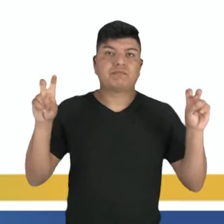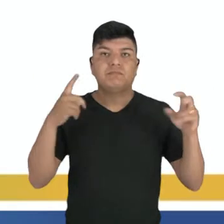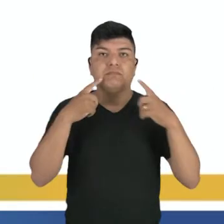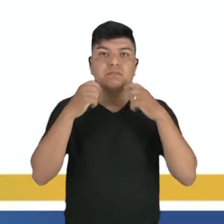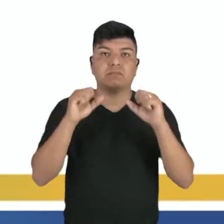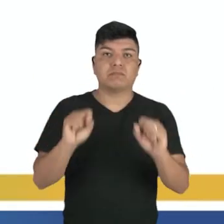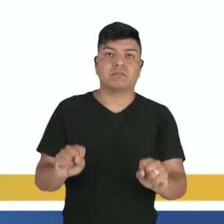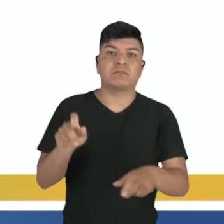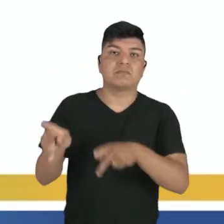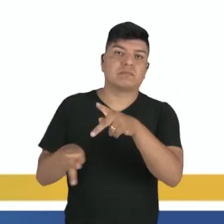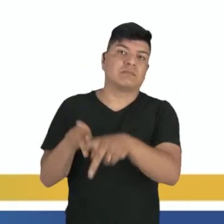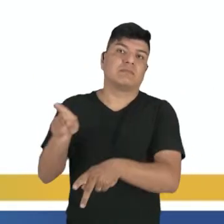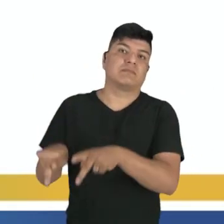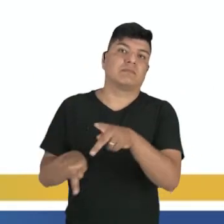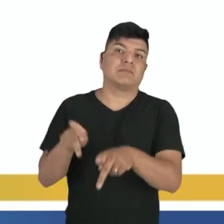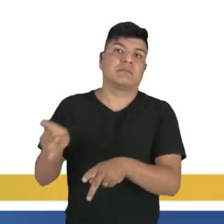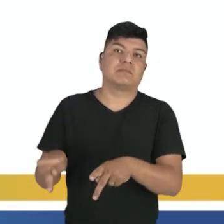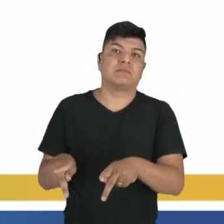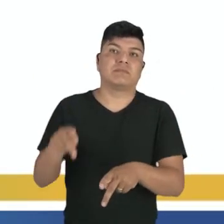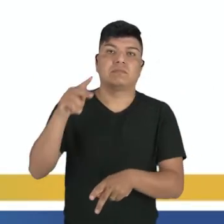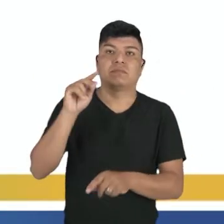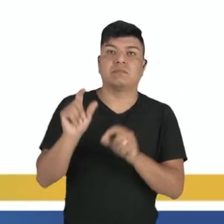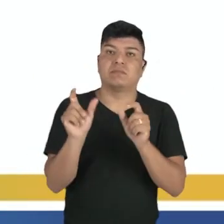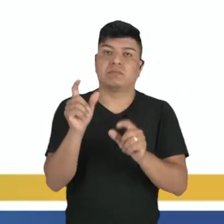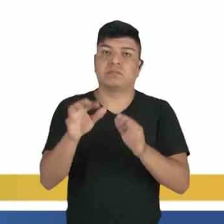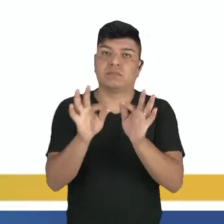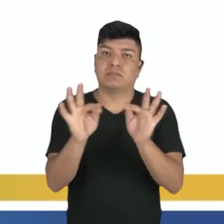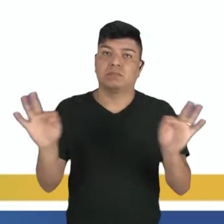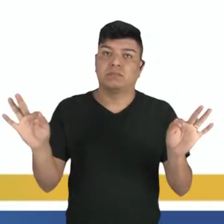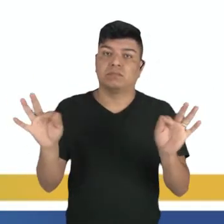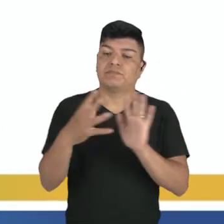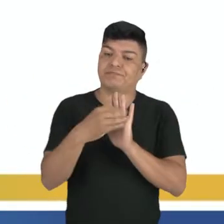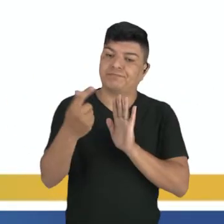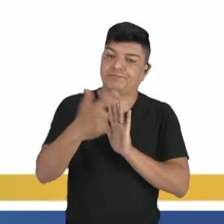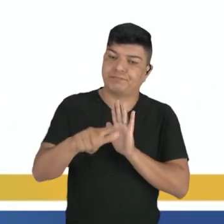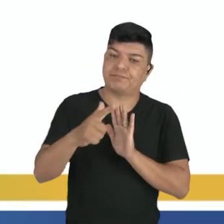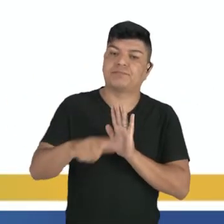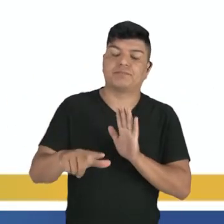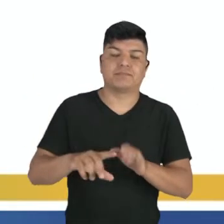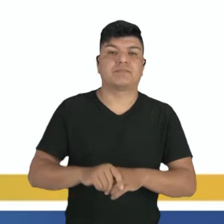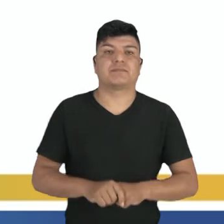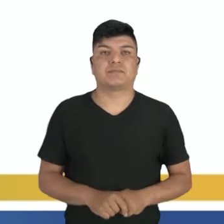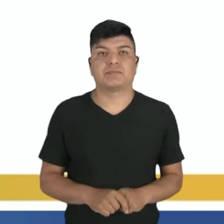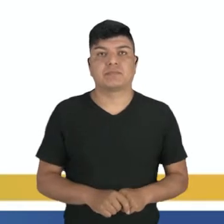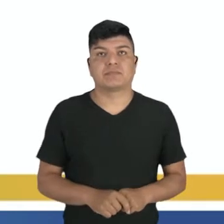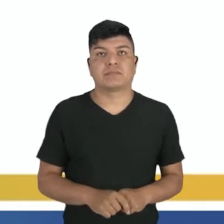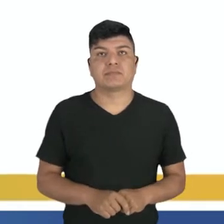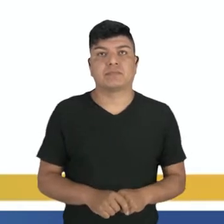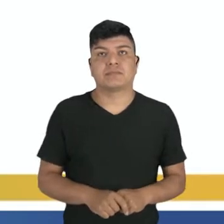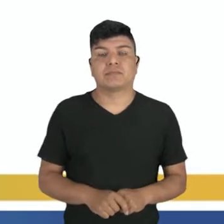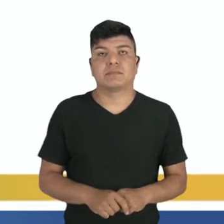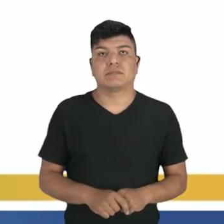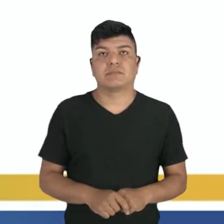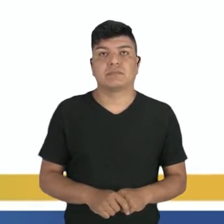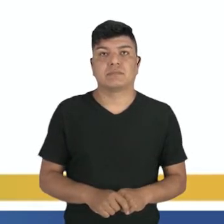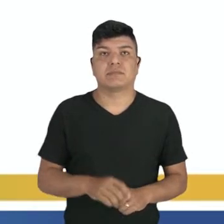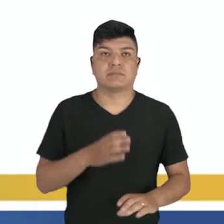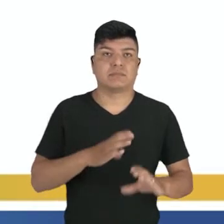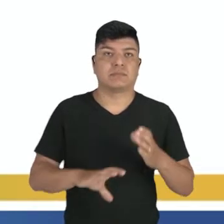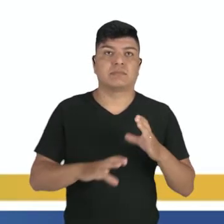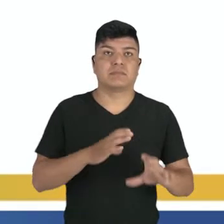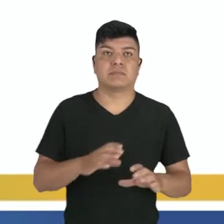linguagem é mais popular e os refrões ali são mais o que? Repetitivos, tá? Nas